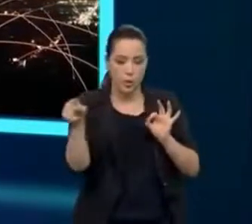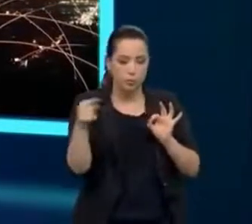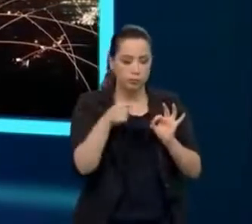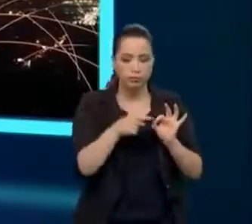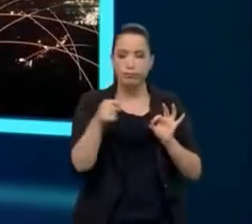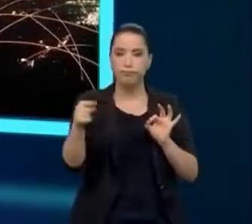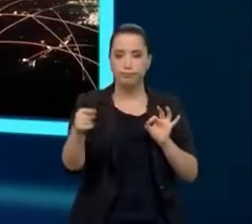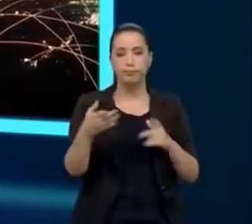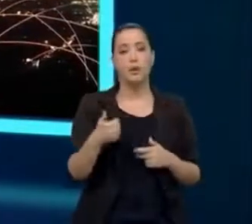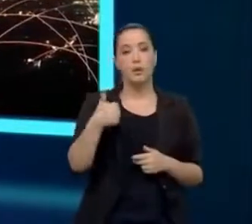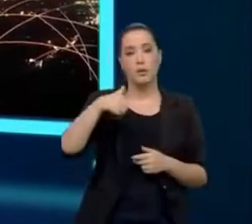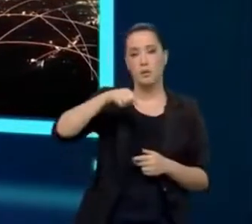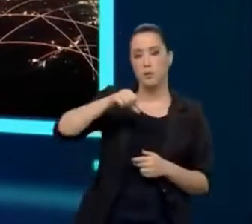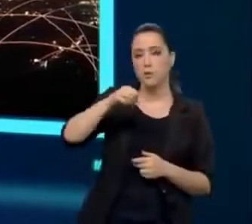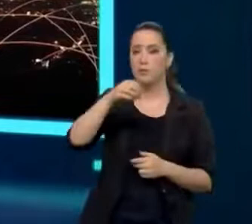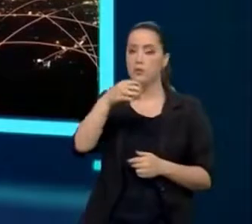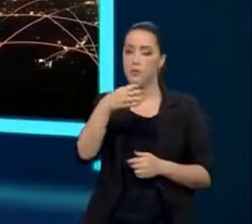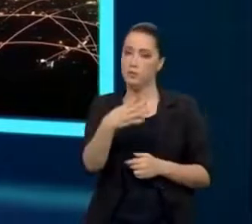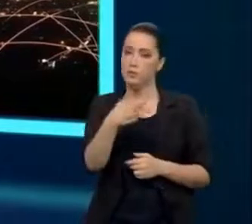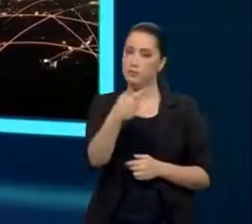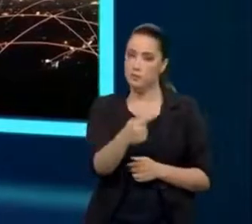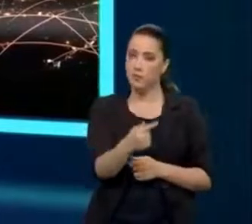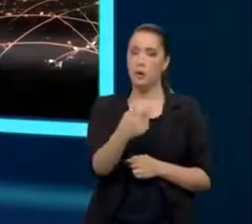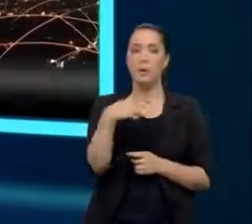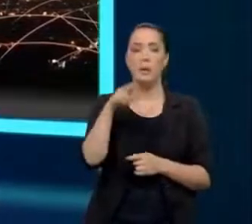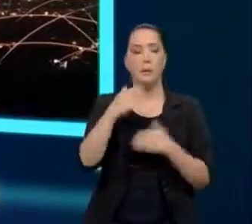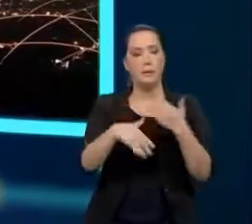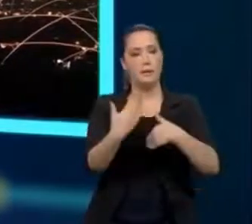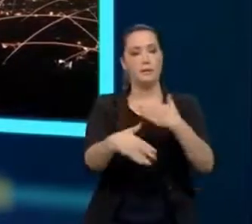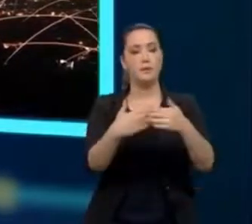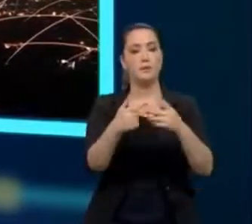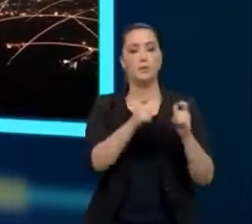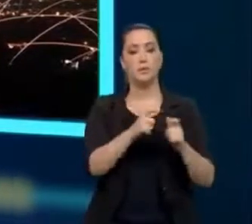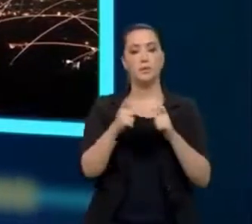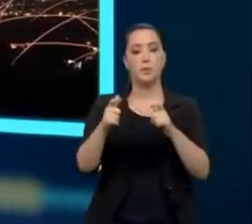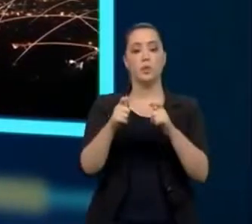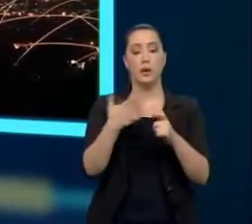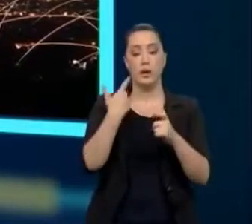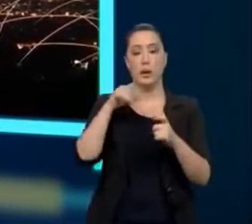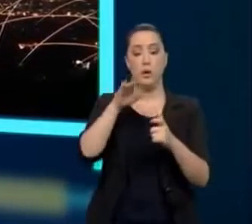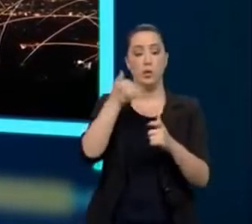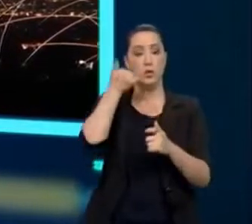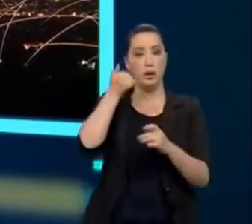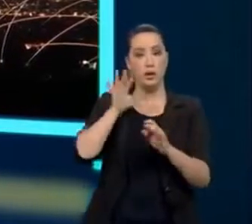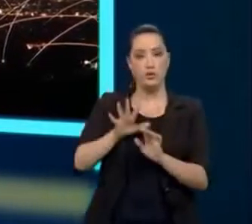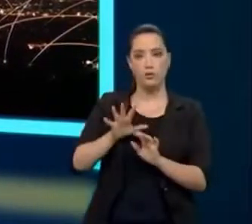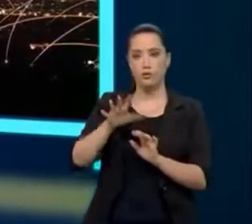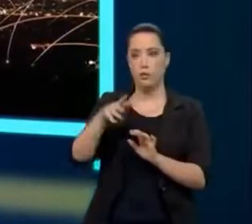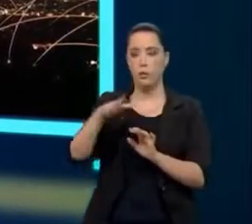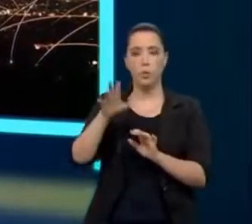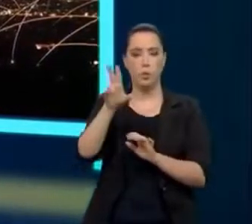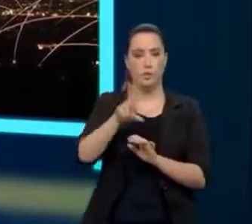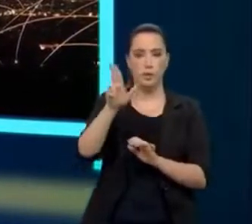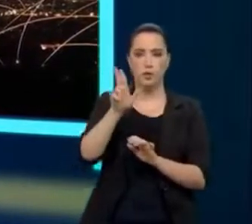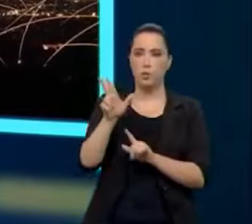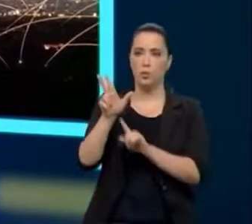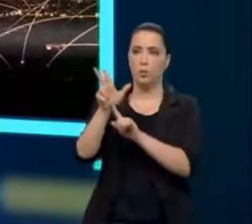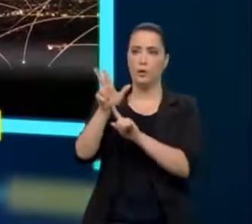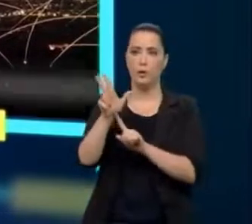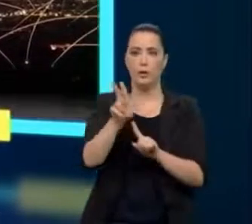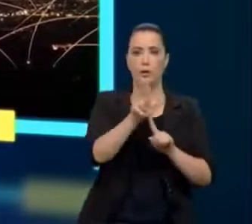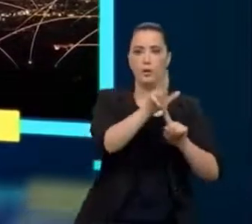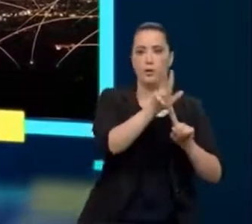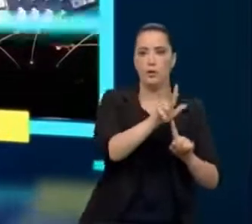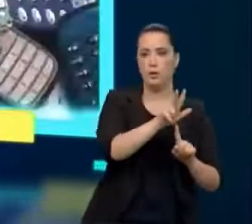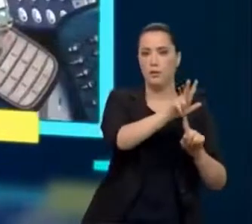em 1947 para desenvolver uma rede telefônica interligada por várias antenas, chamadas